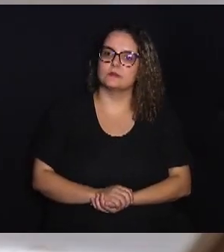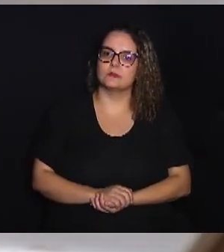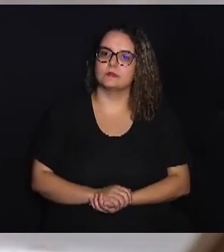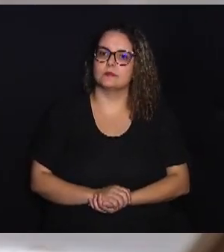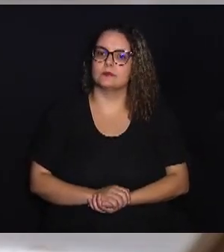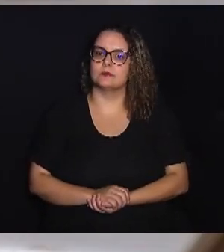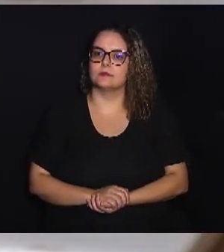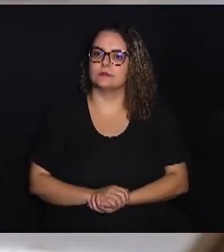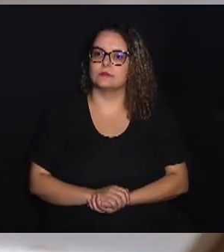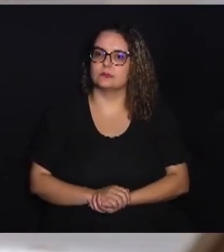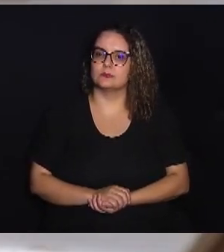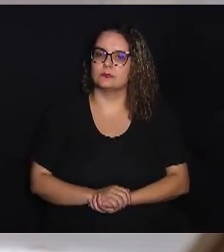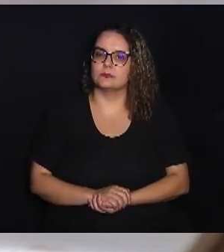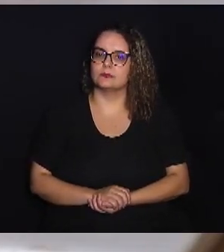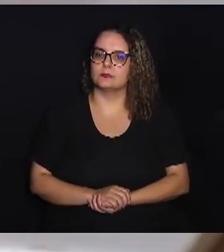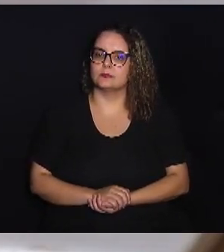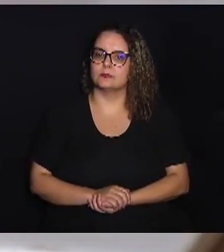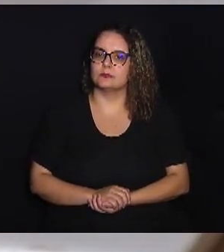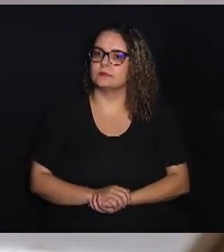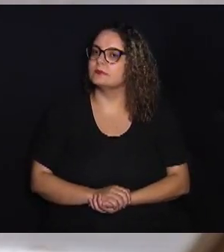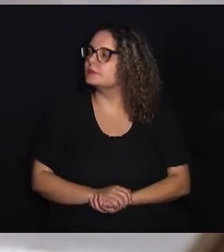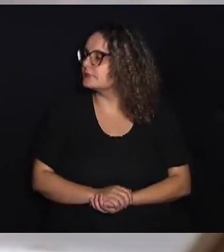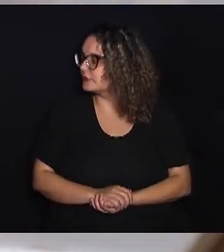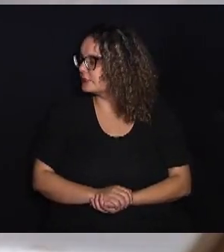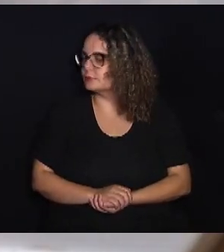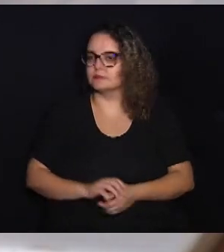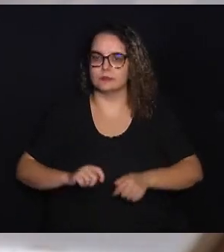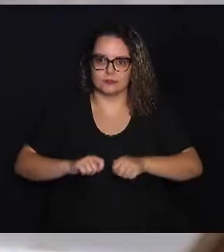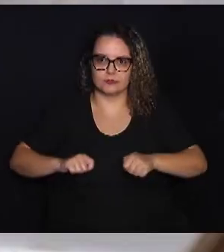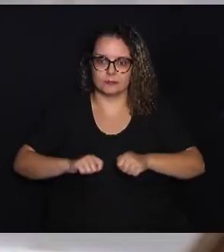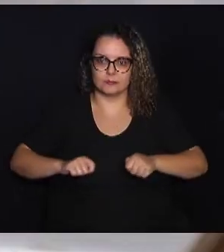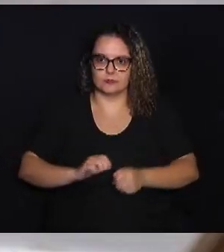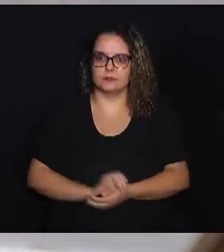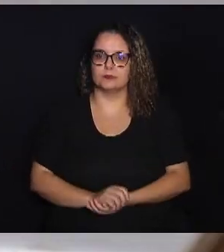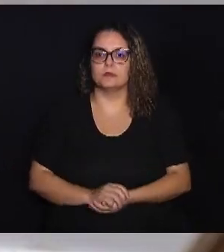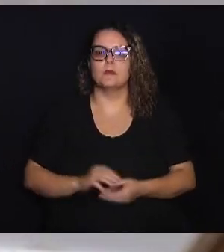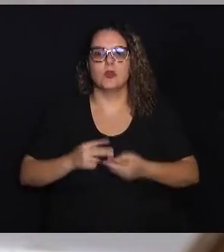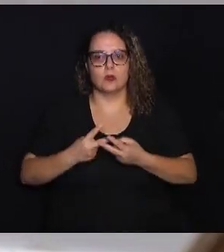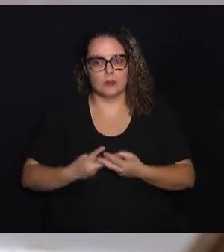Então, essa é a parte mais fácil. Mais fácil.